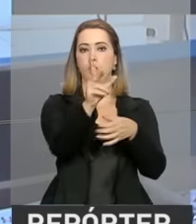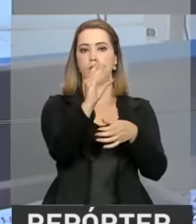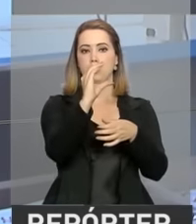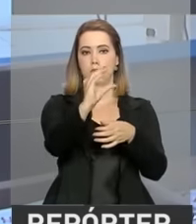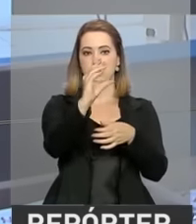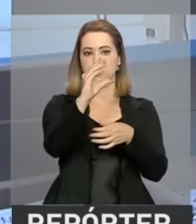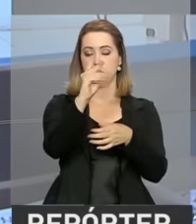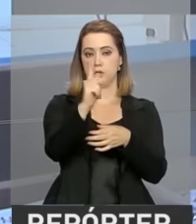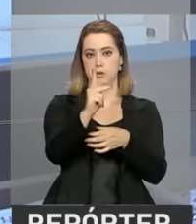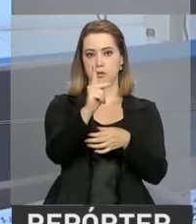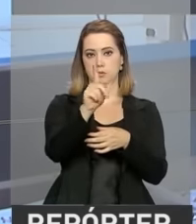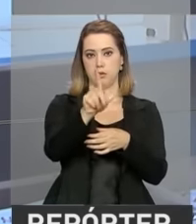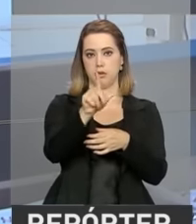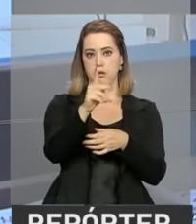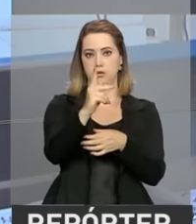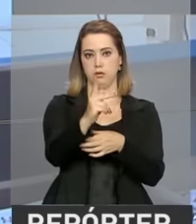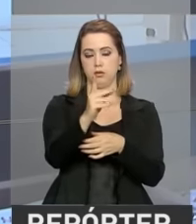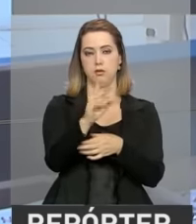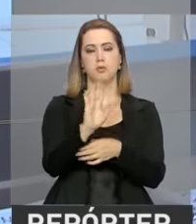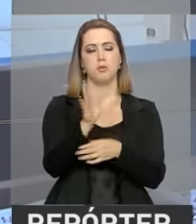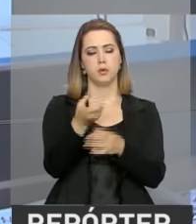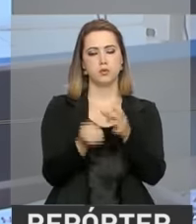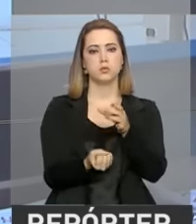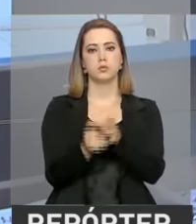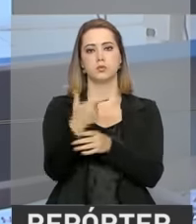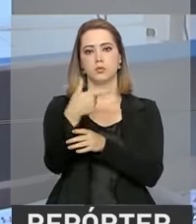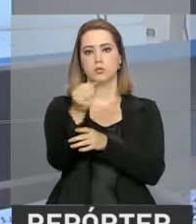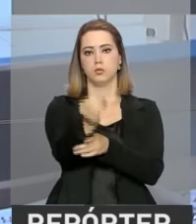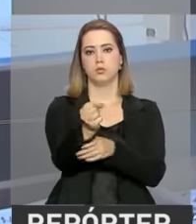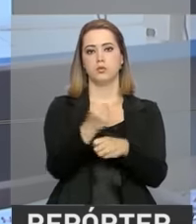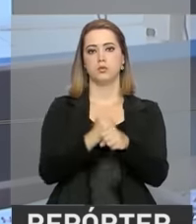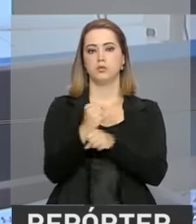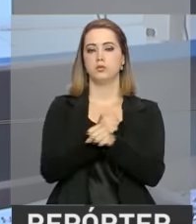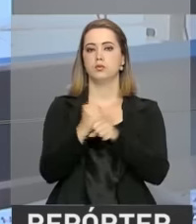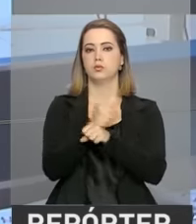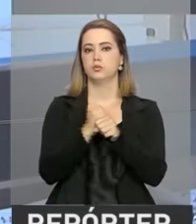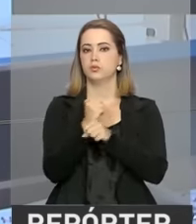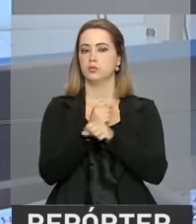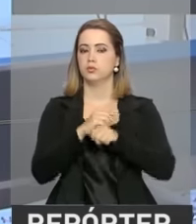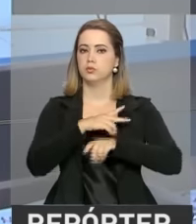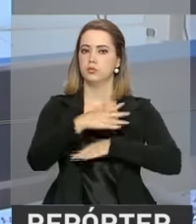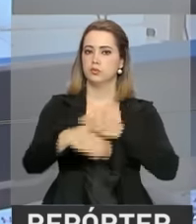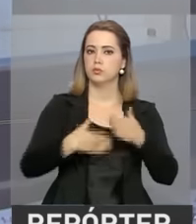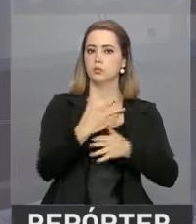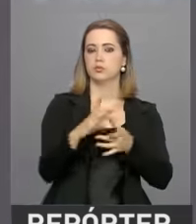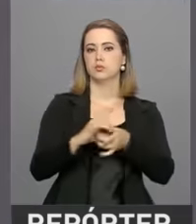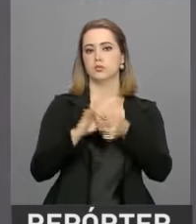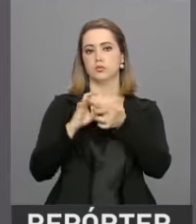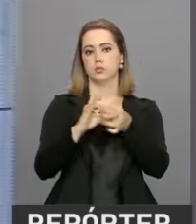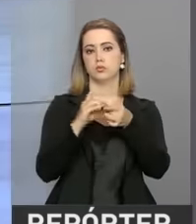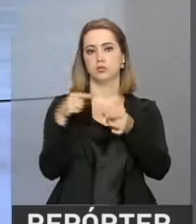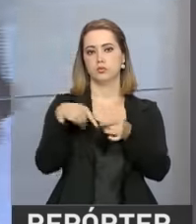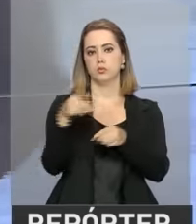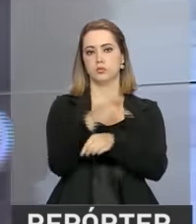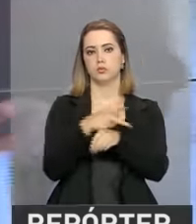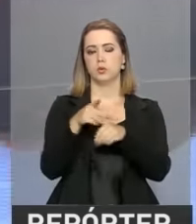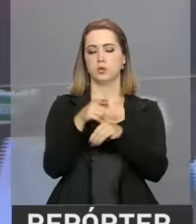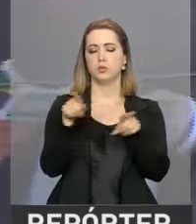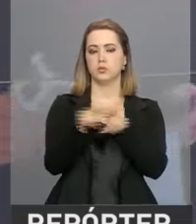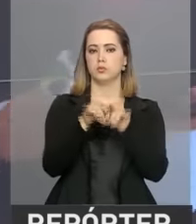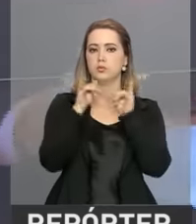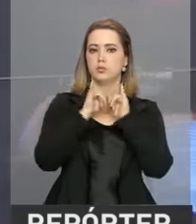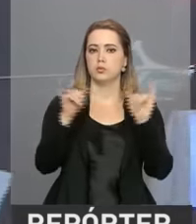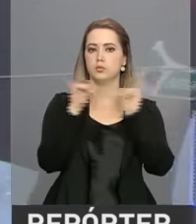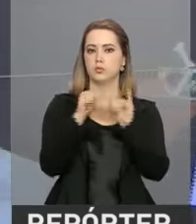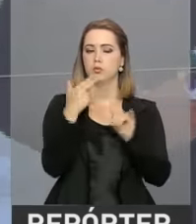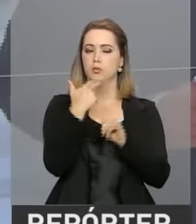comunidade criada há 20 anos para reforçar os laços entre esses países, além de divulgar a língua. Vamos conversar então ao vivo com o repórter João Pedro